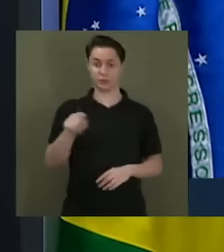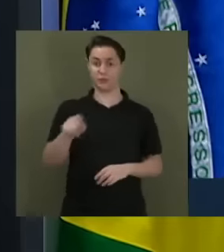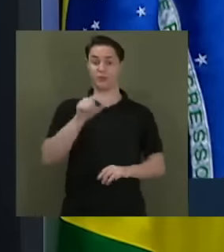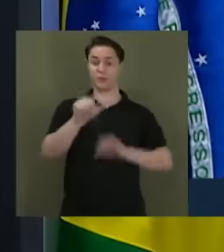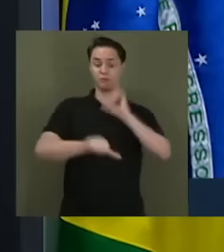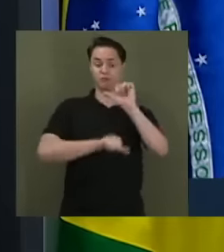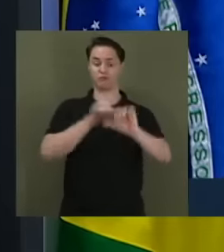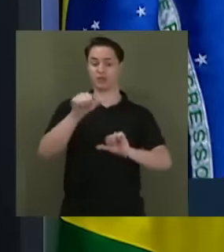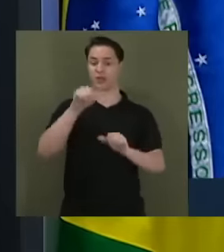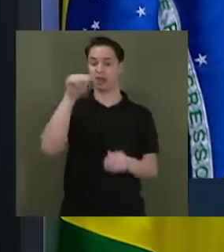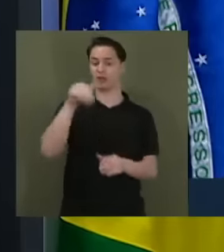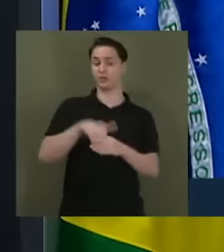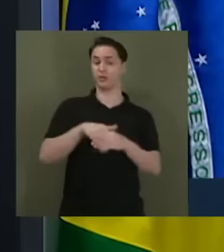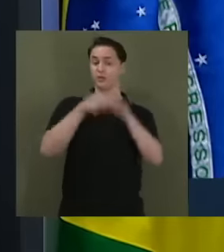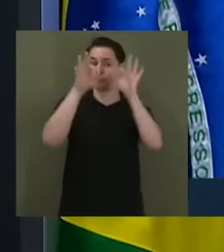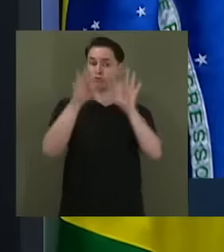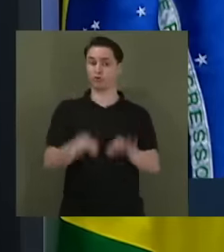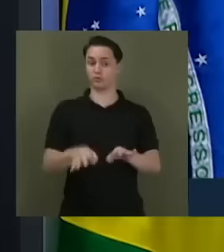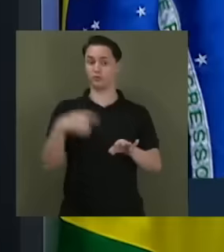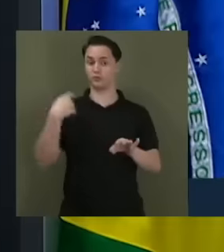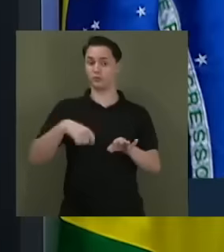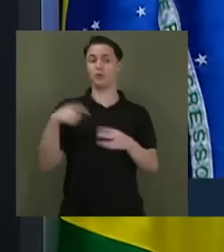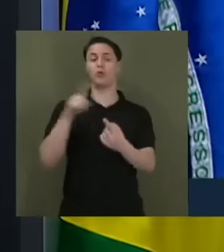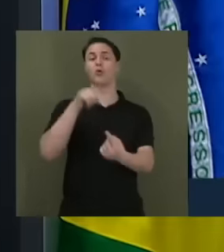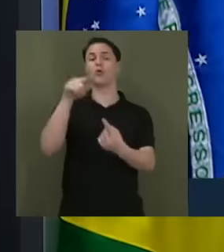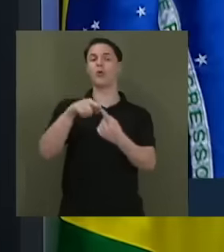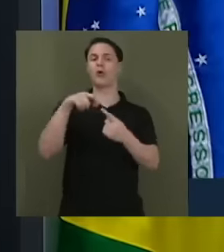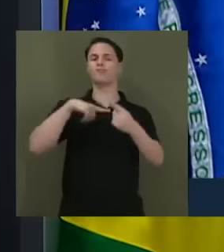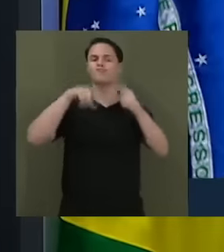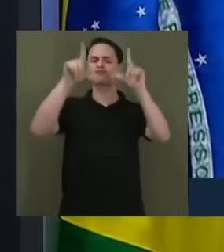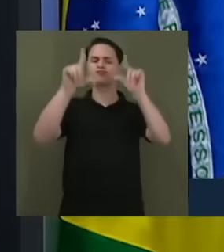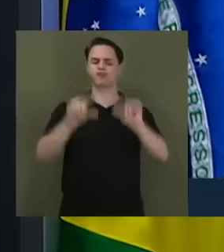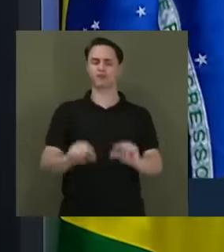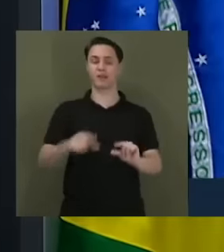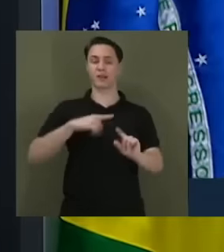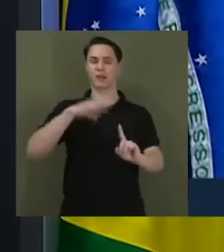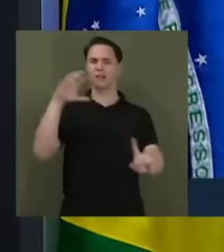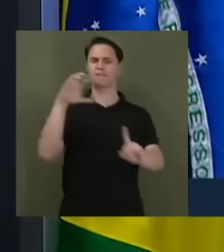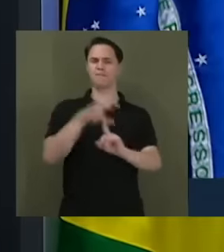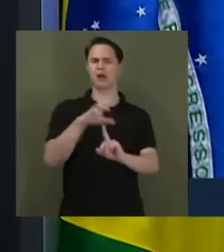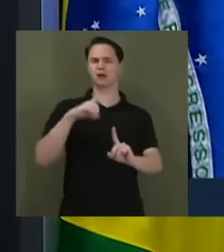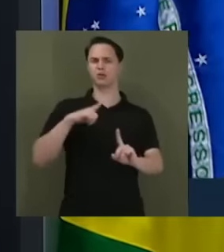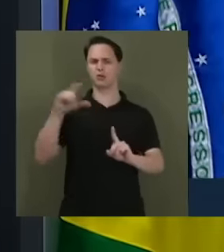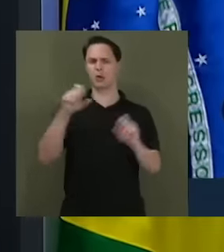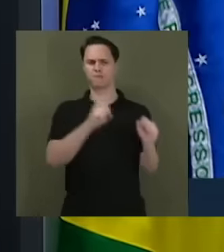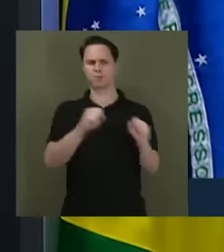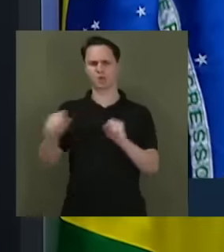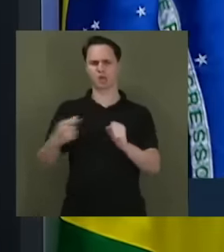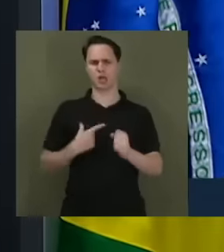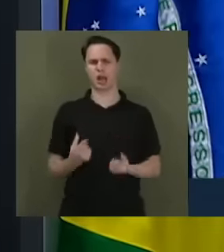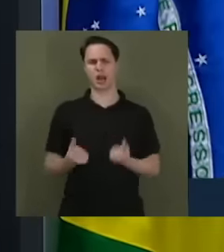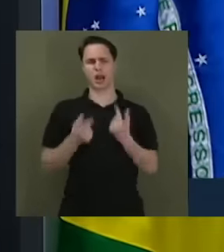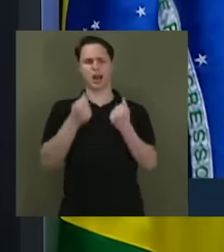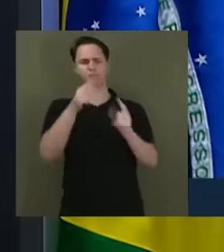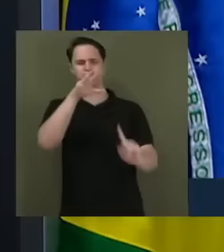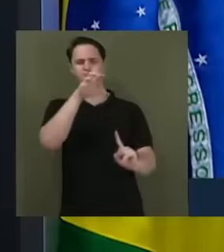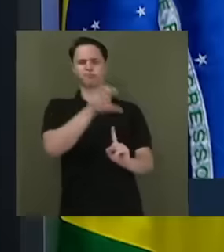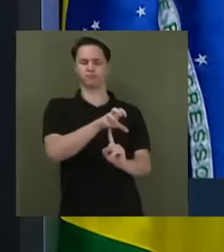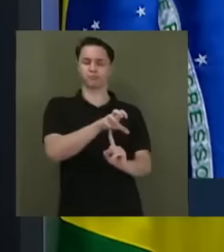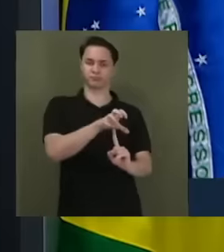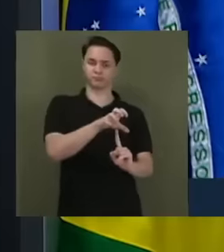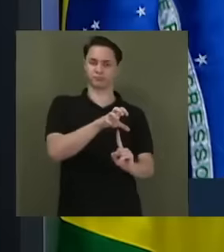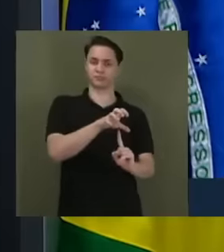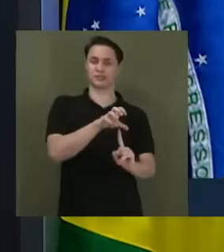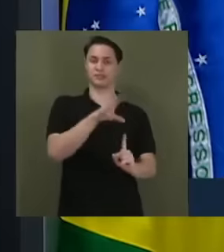eleitoral Justa e correta com objetivo de diminuir o impacto do abuso do poder econômico